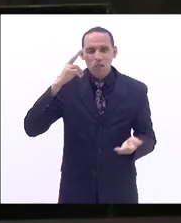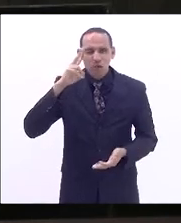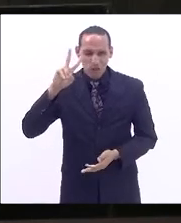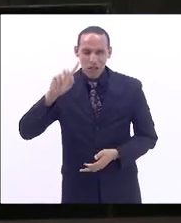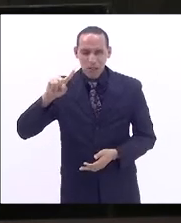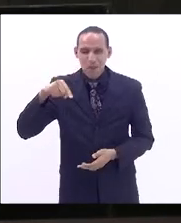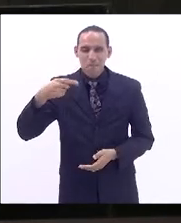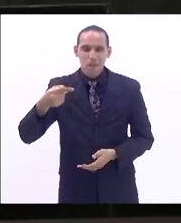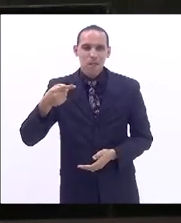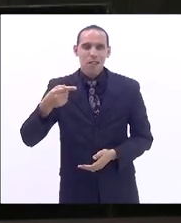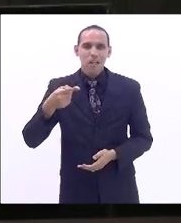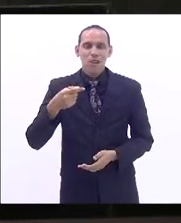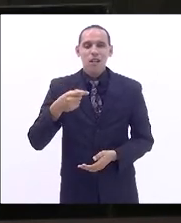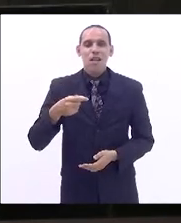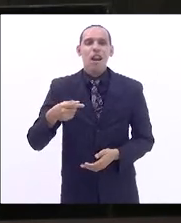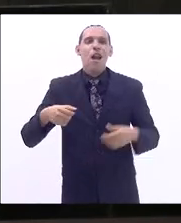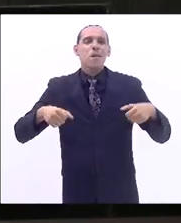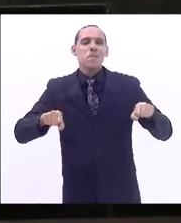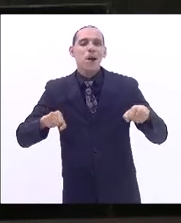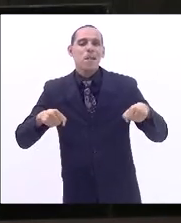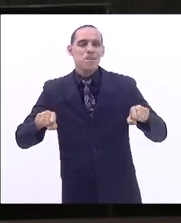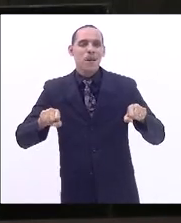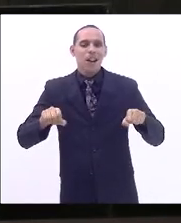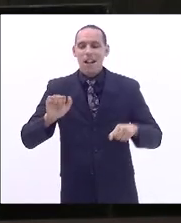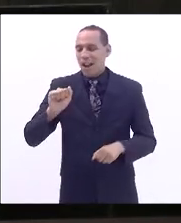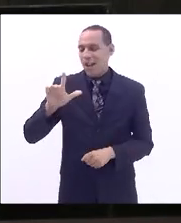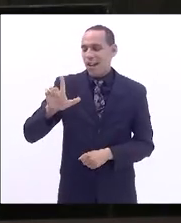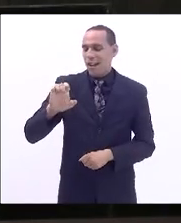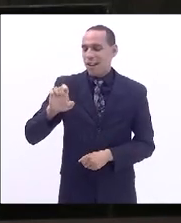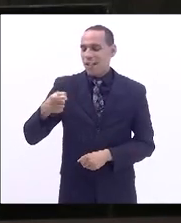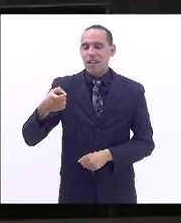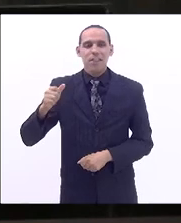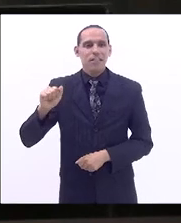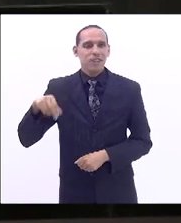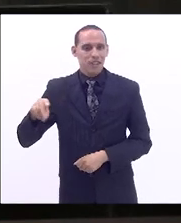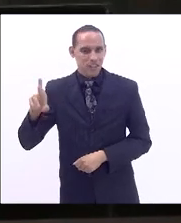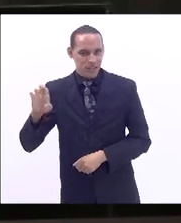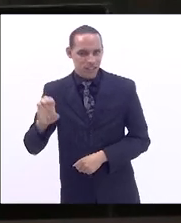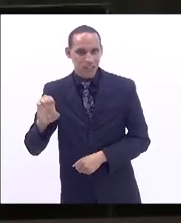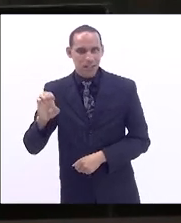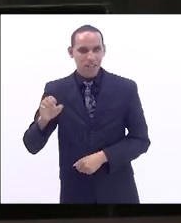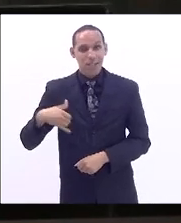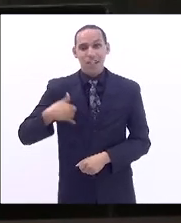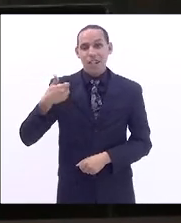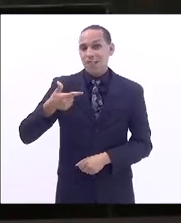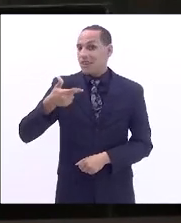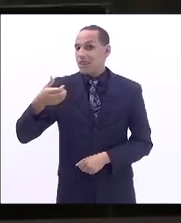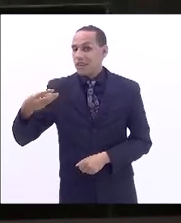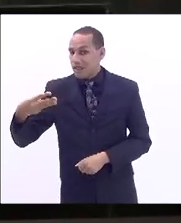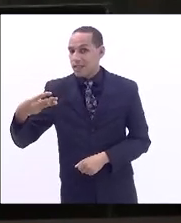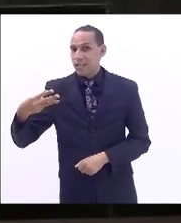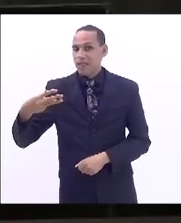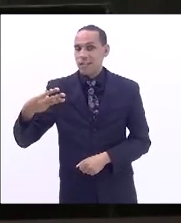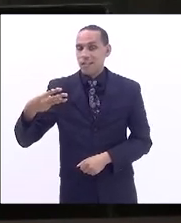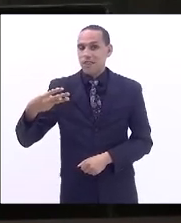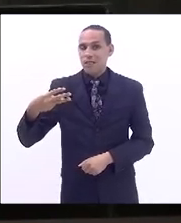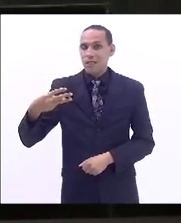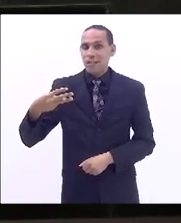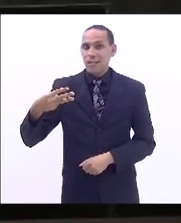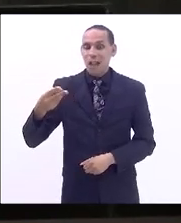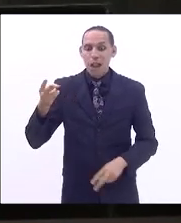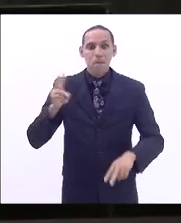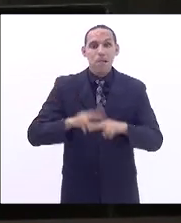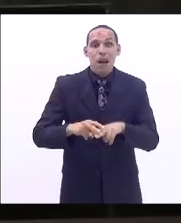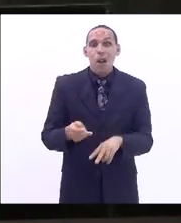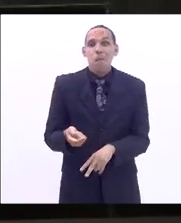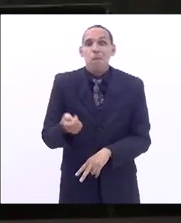foi a vez do mototaxista Alexandre dos Reis Pereira Camargo de 23 anos disse livrar de uma